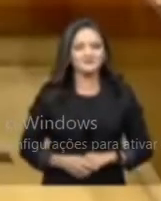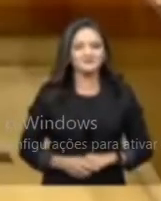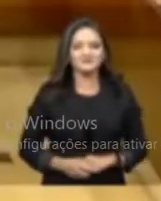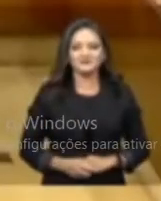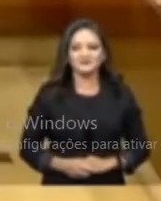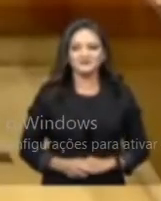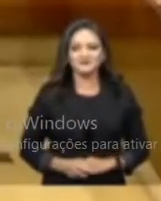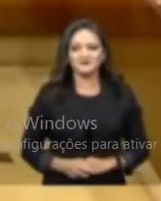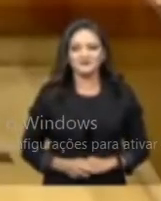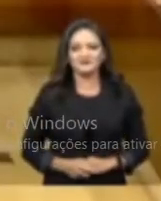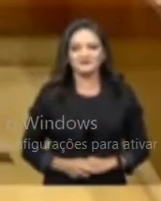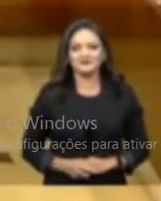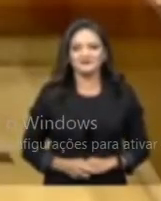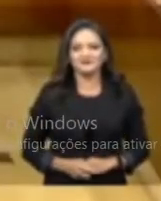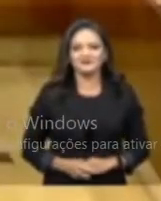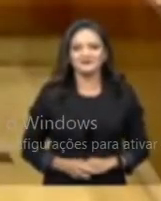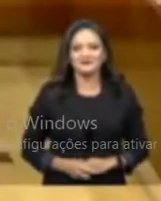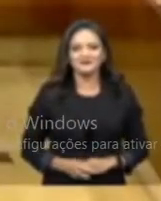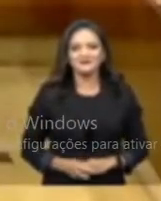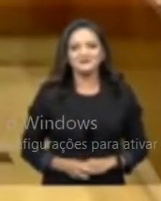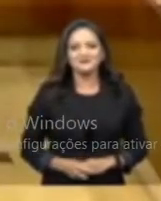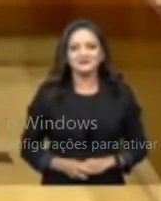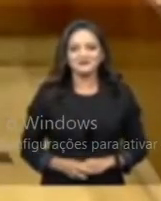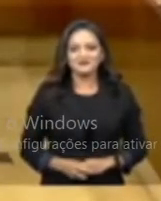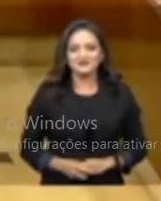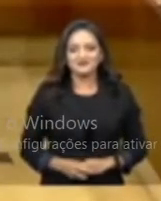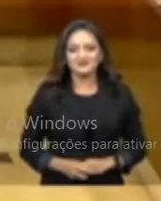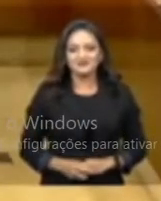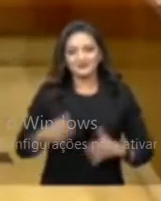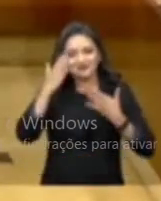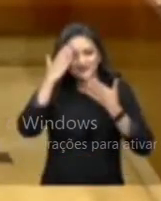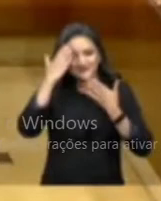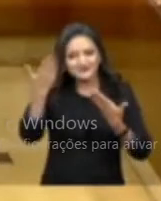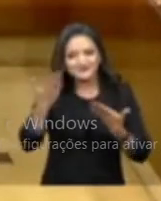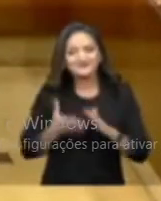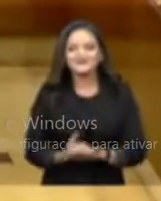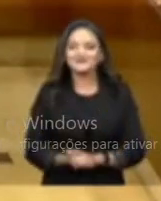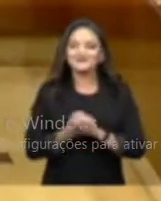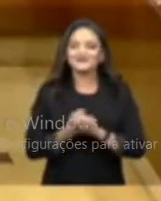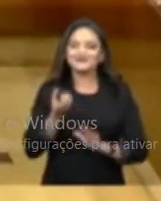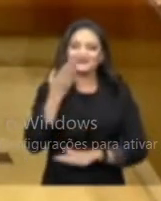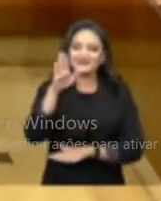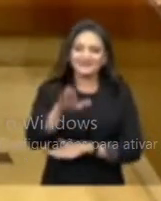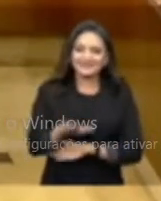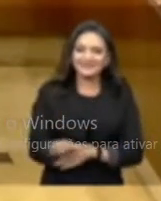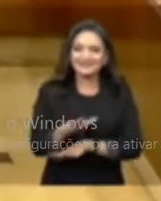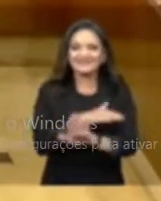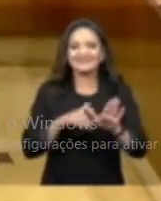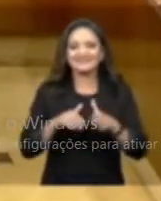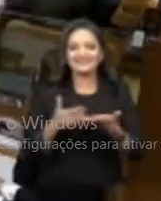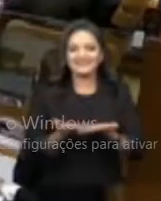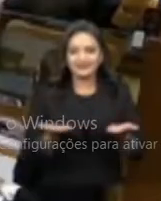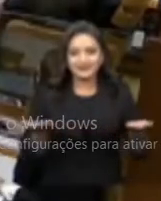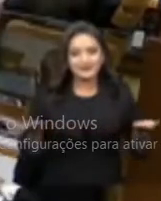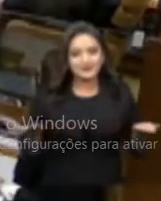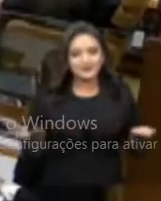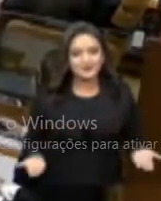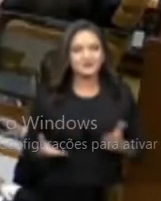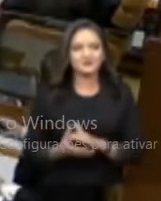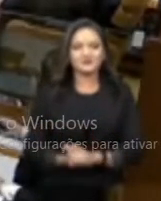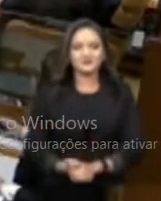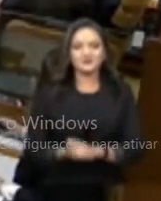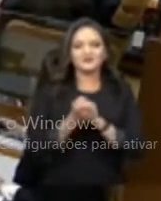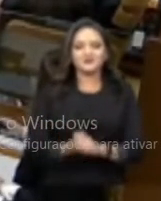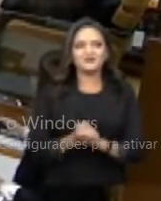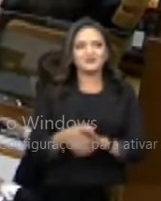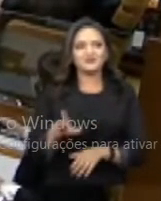Obrigado, senhora presidente. Cumprimento, boa tarde a todos e a todas. Cumprimento Vossa Excelência,